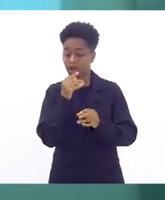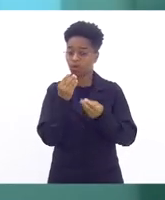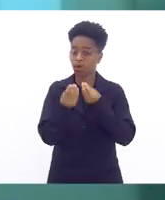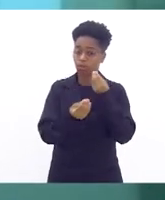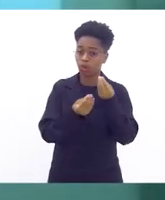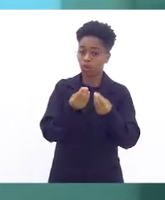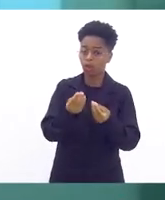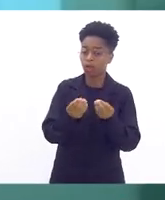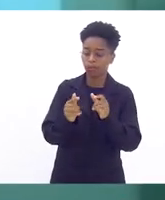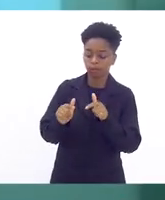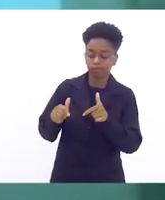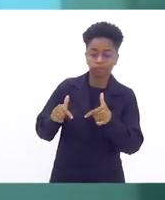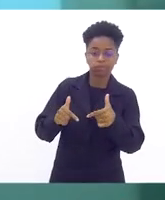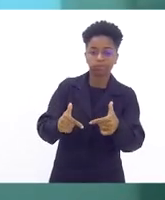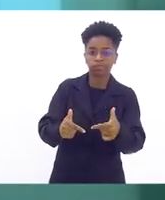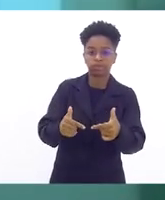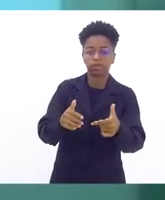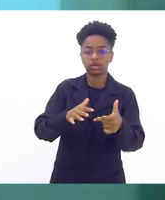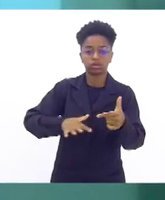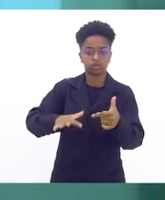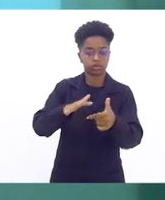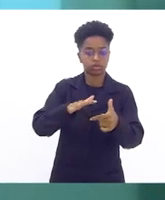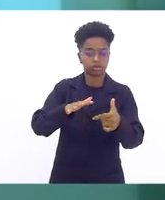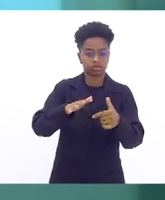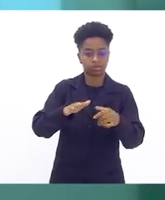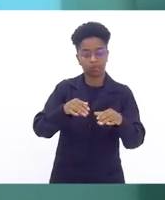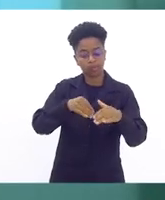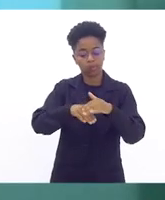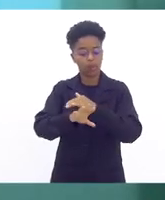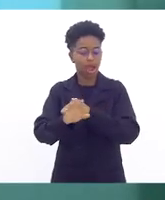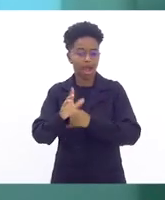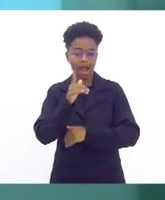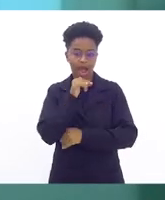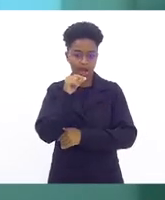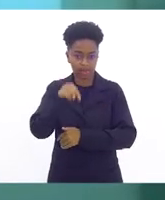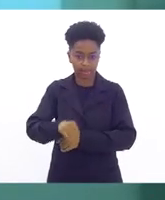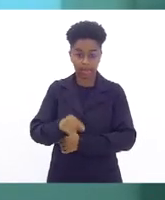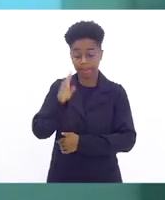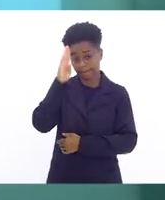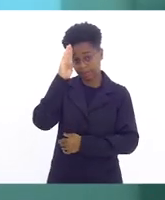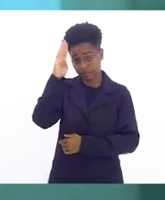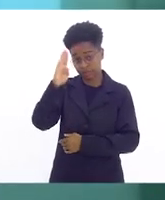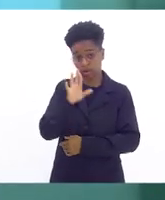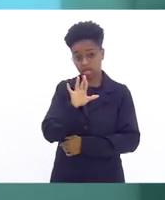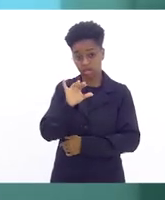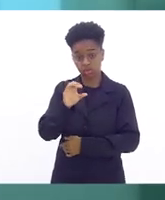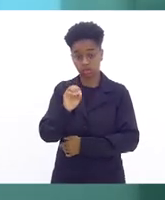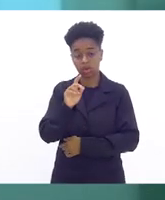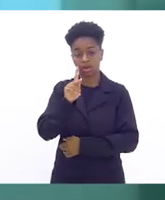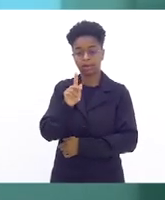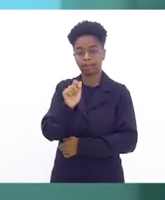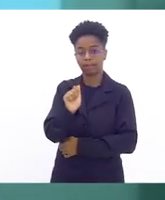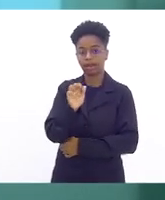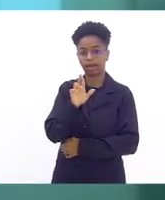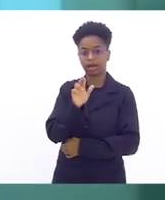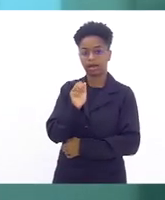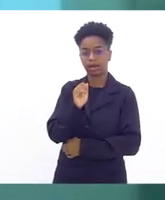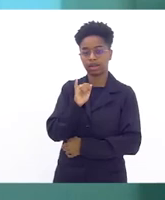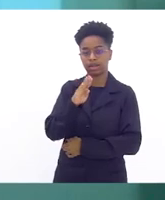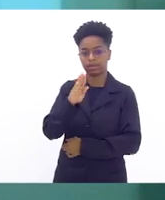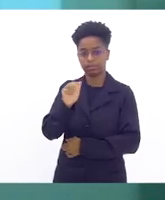da das nossas reservas de água aqui do Estado do Rio de Janeiro principalmente o rio Paraíba do Sul que abastece o nosso estado